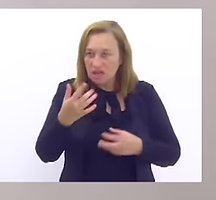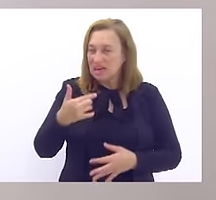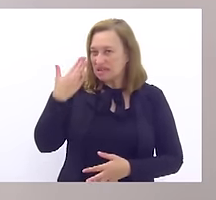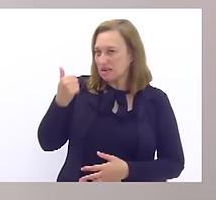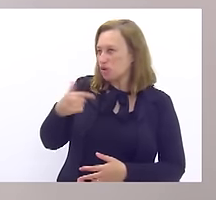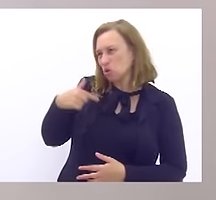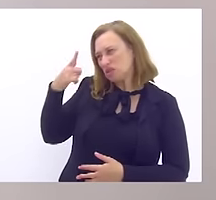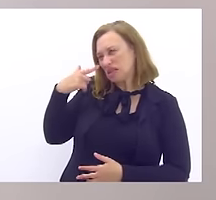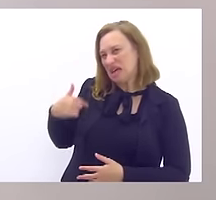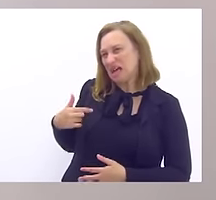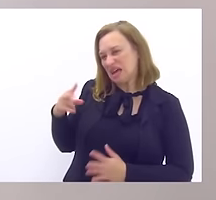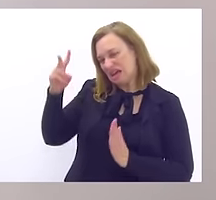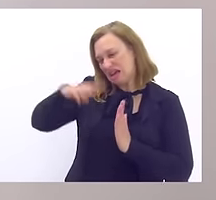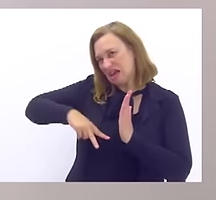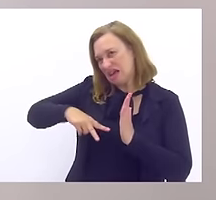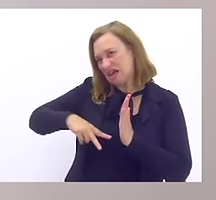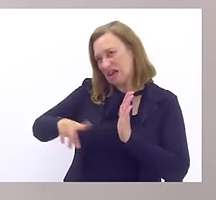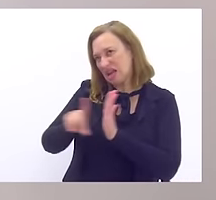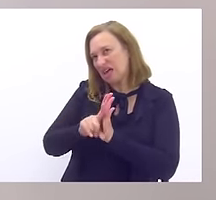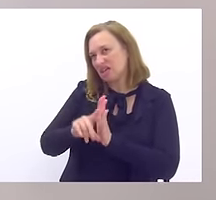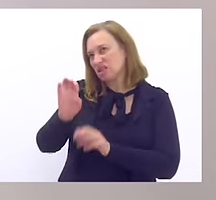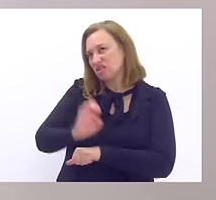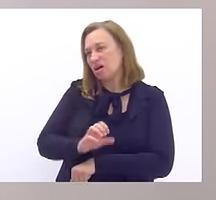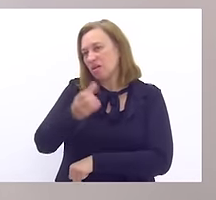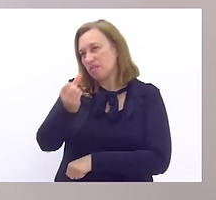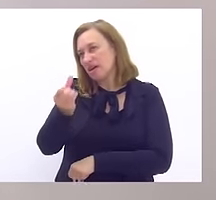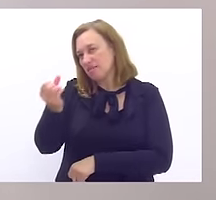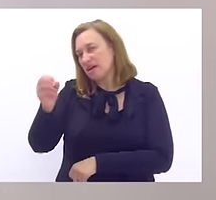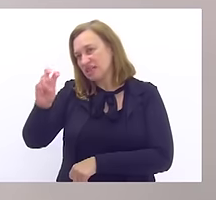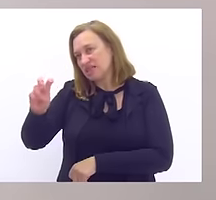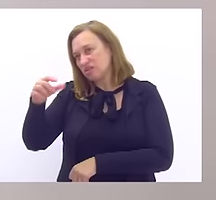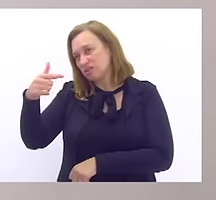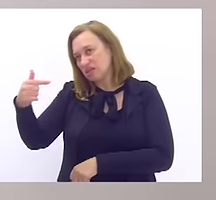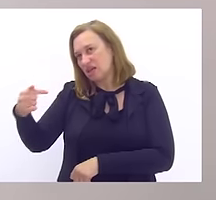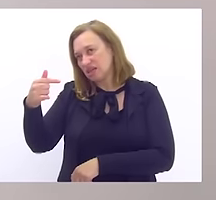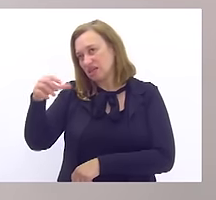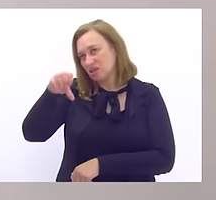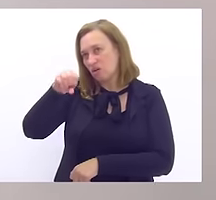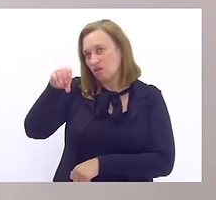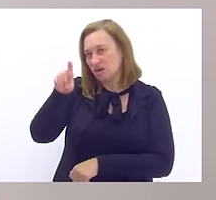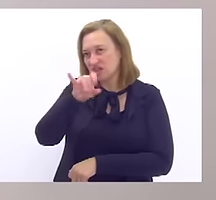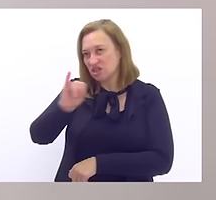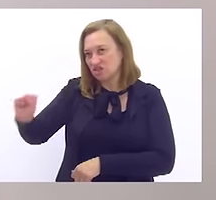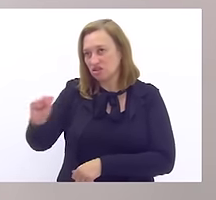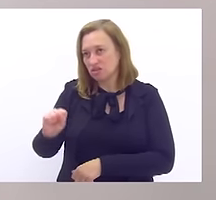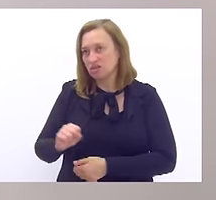legislação estadual 6657 são 90 dias senhora